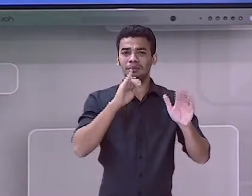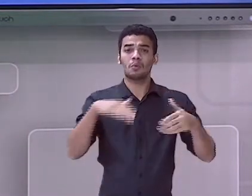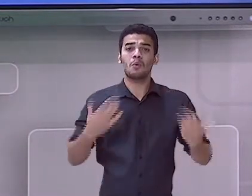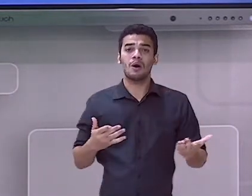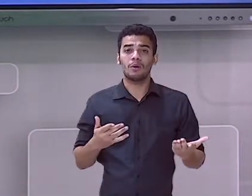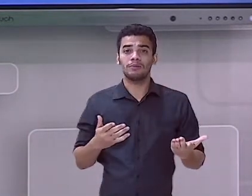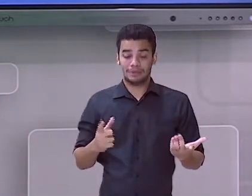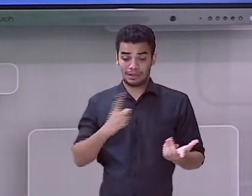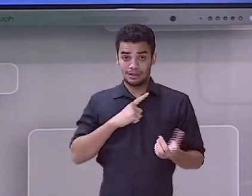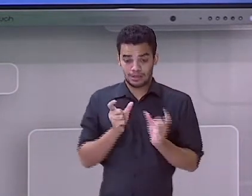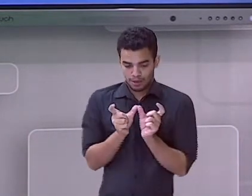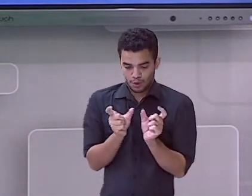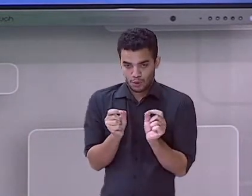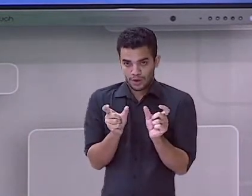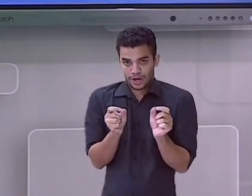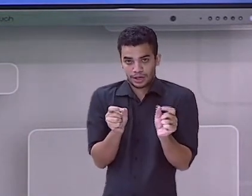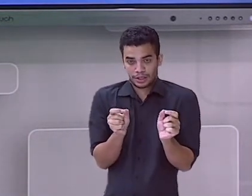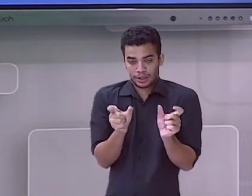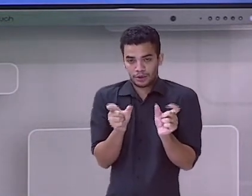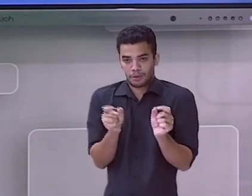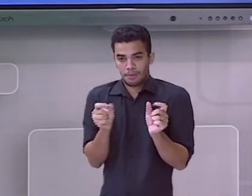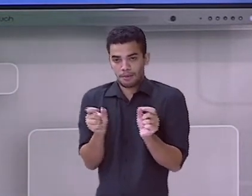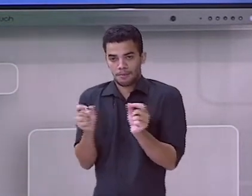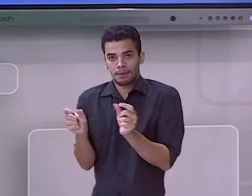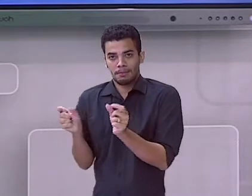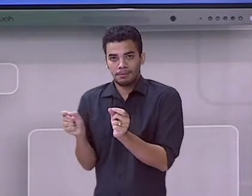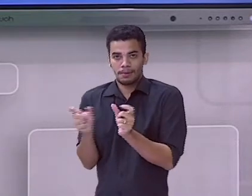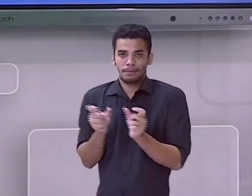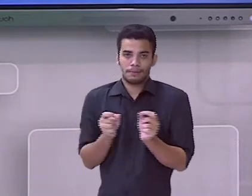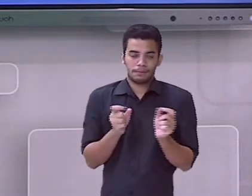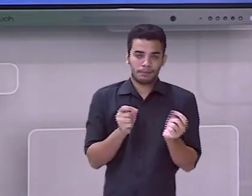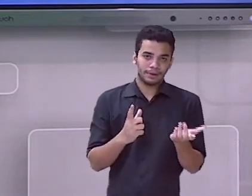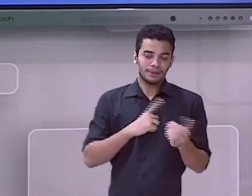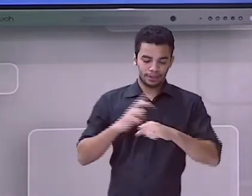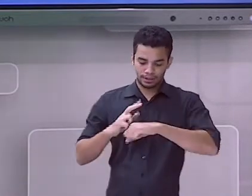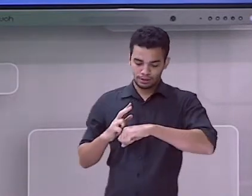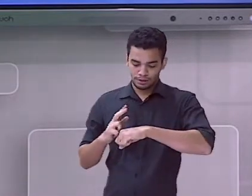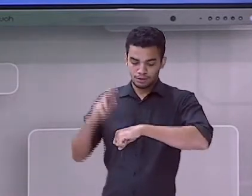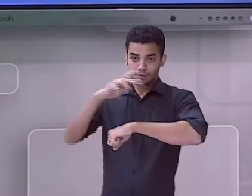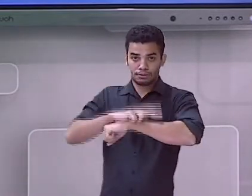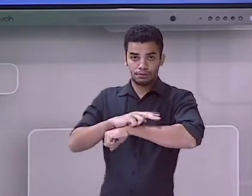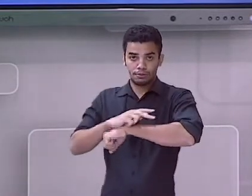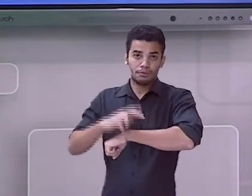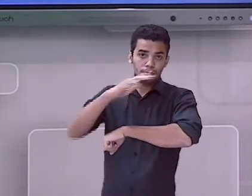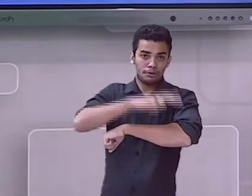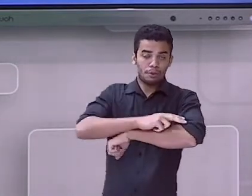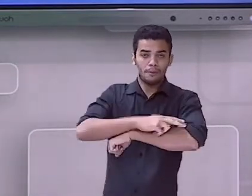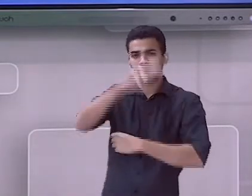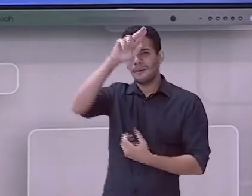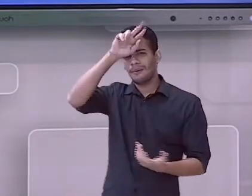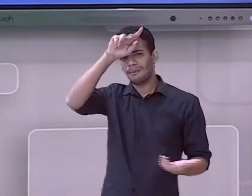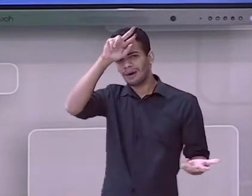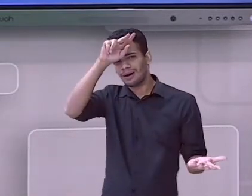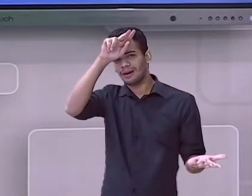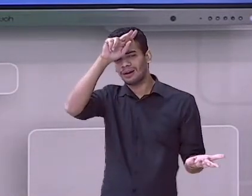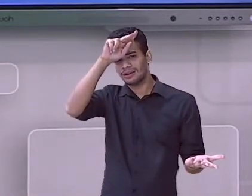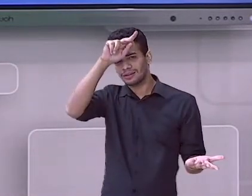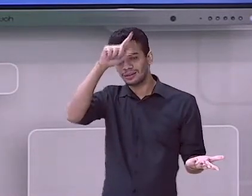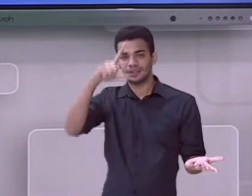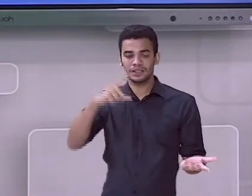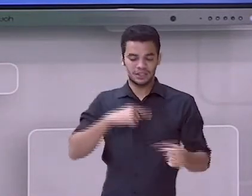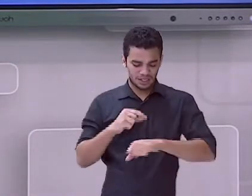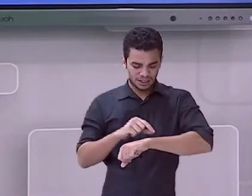caranguejo, borboletas, gafanhotos, grilos, barata, piolho de